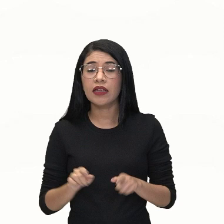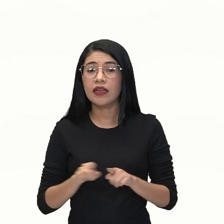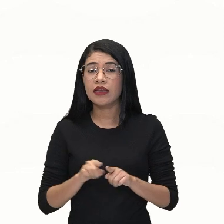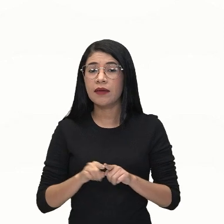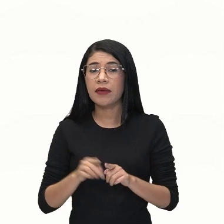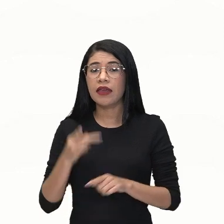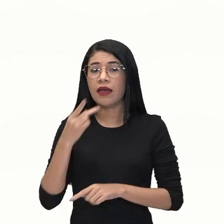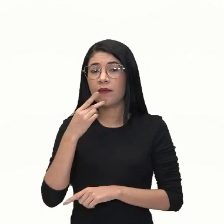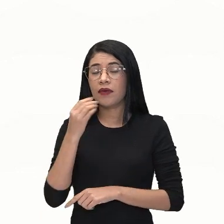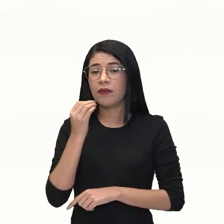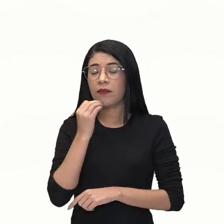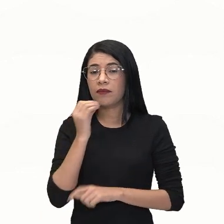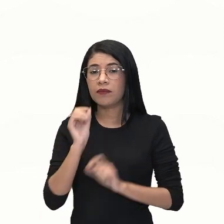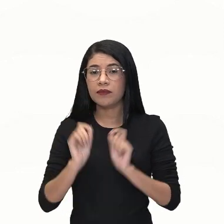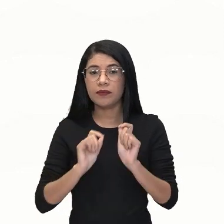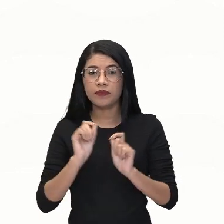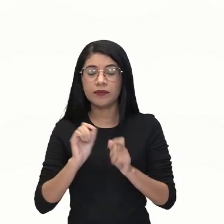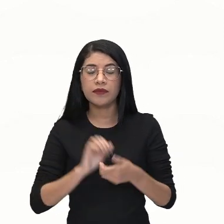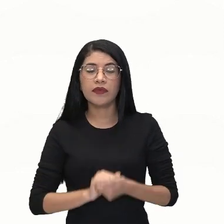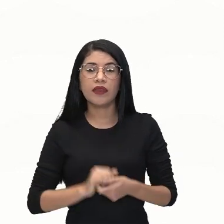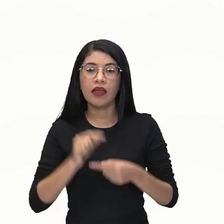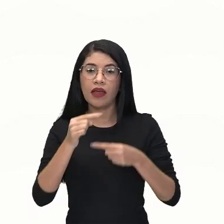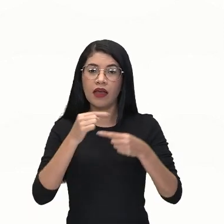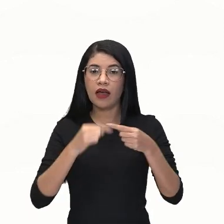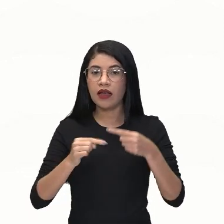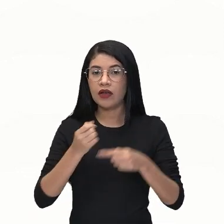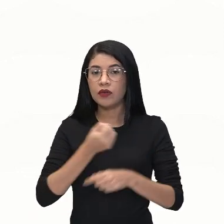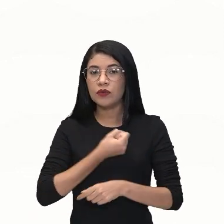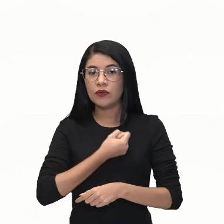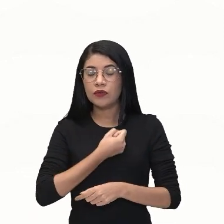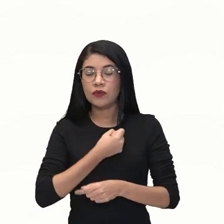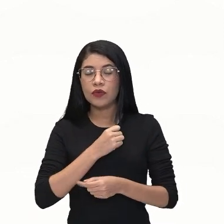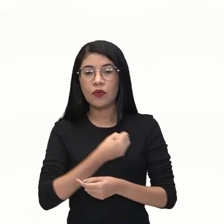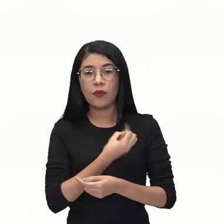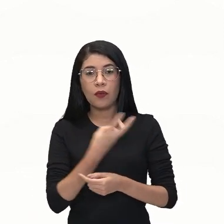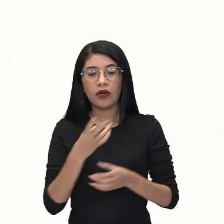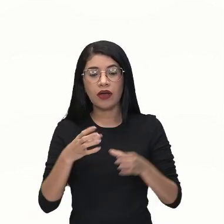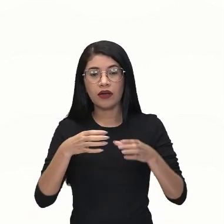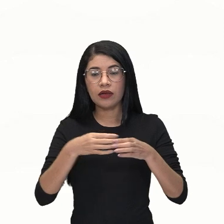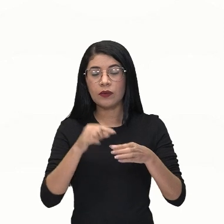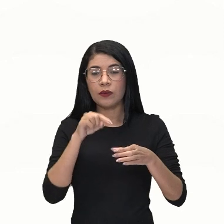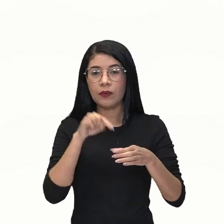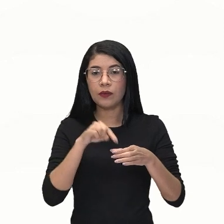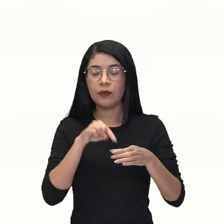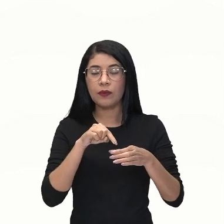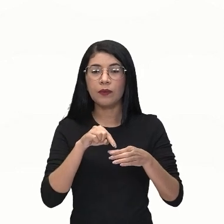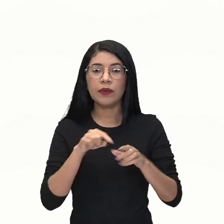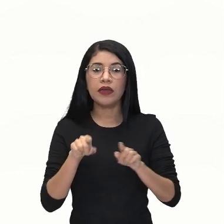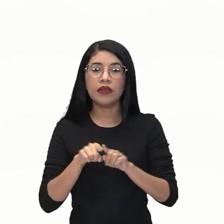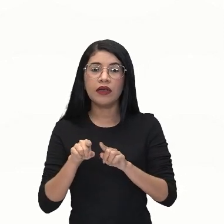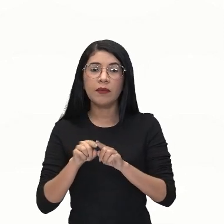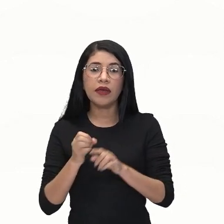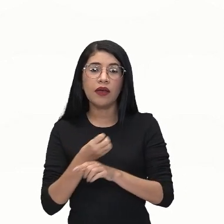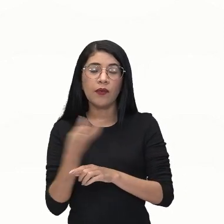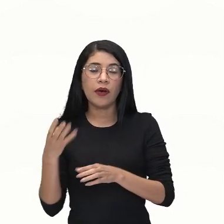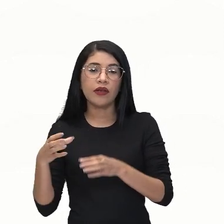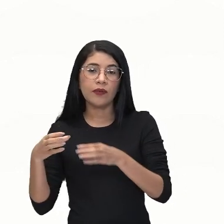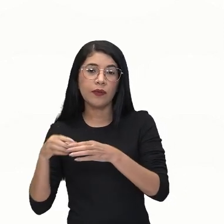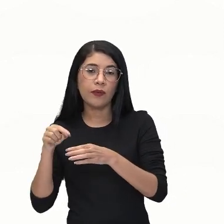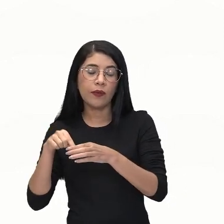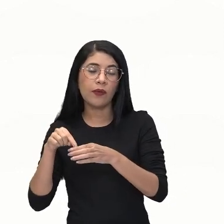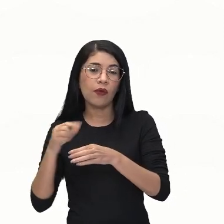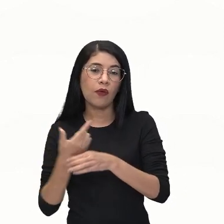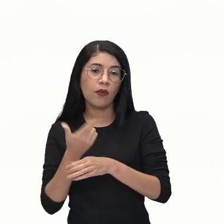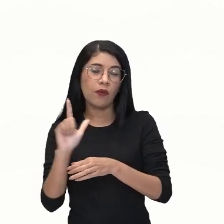a probabilidade, que é a razão entre o número de elementos de um conjunto do evento e o número de elementos do